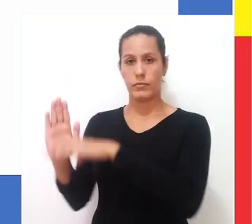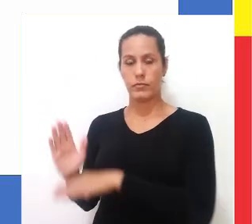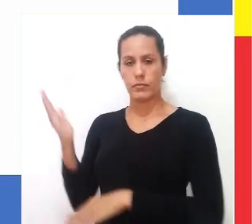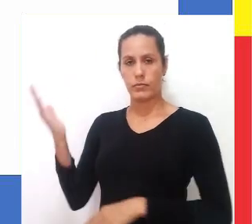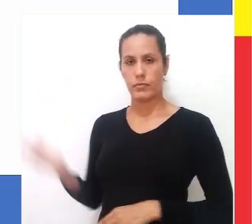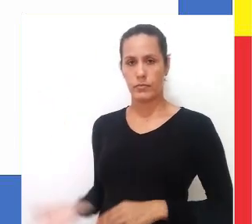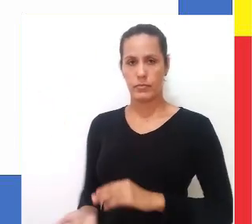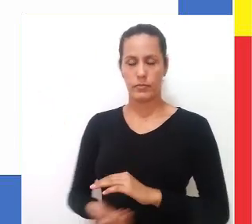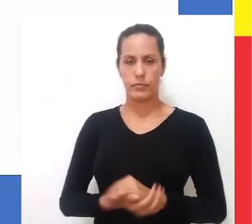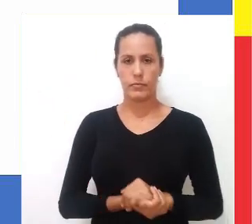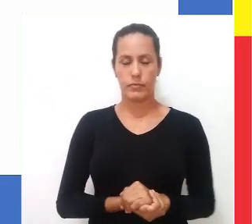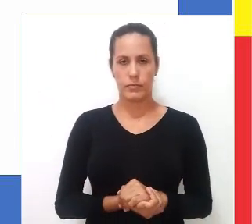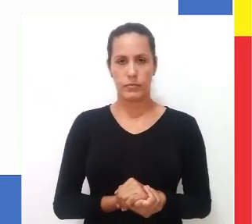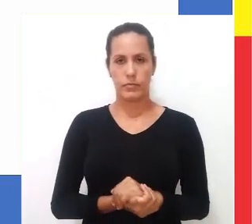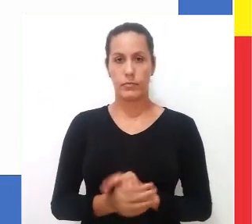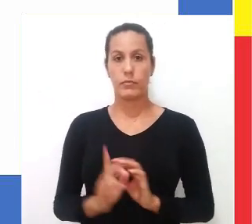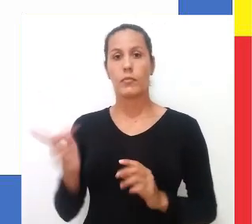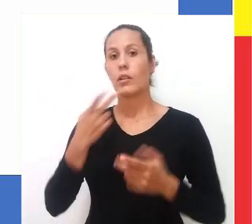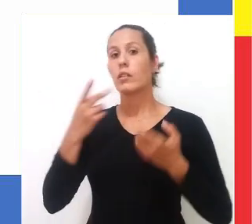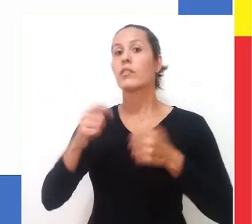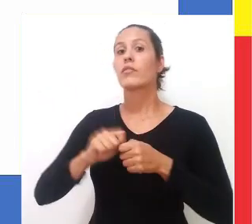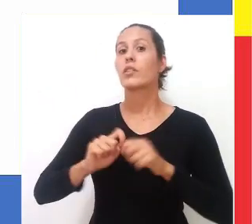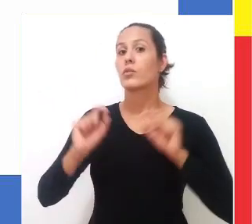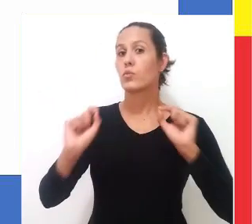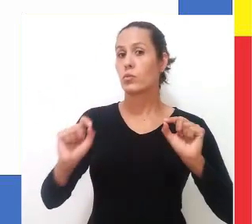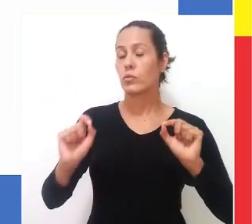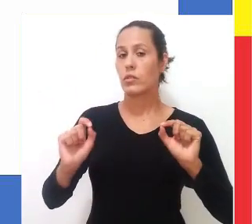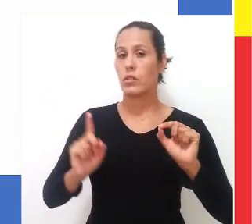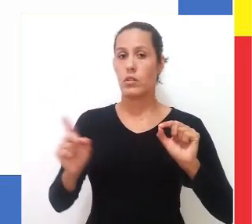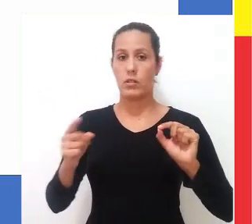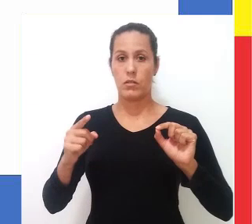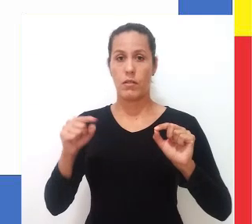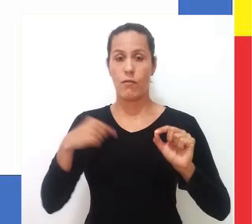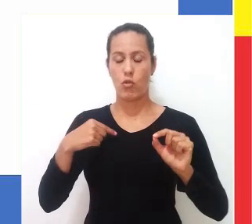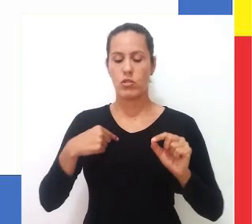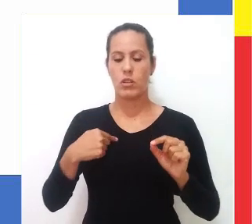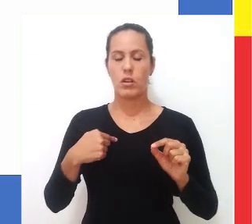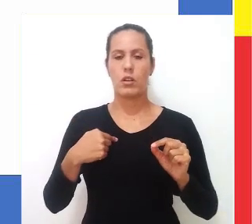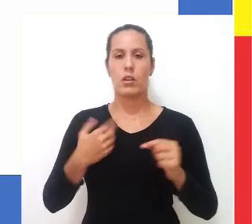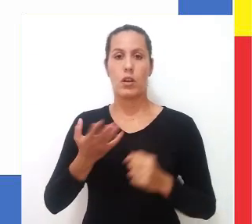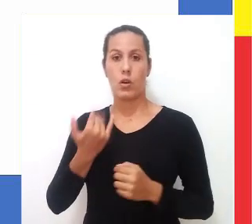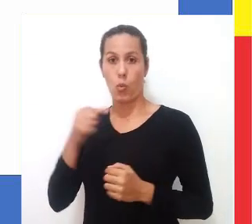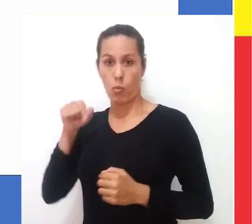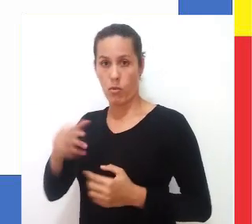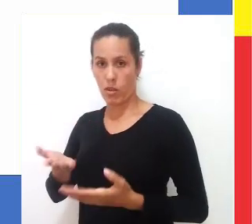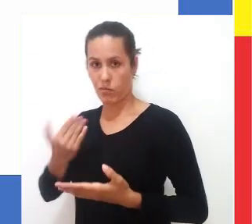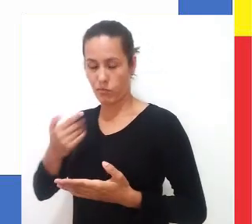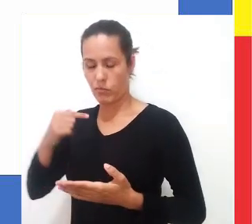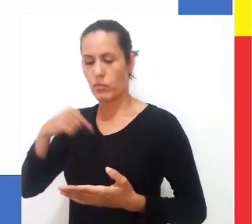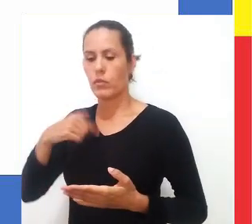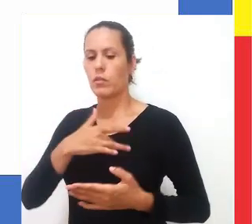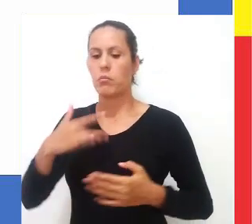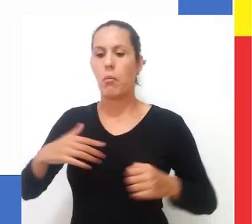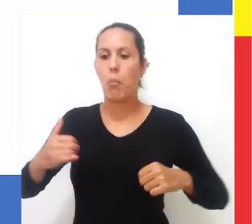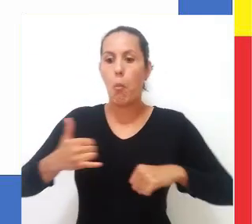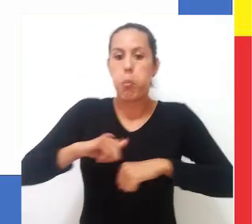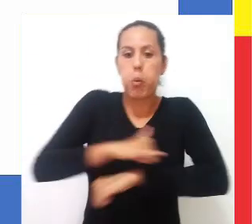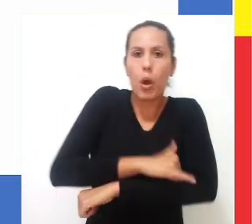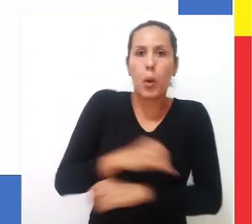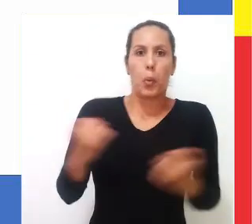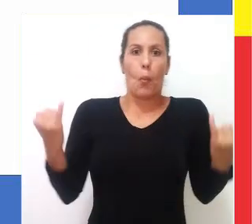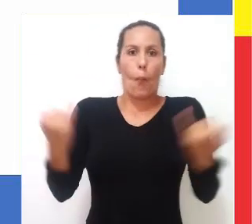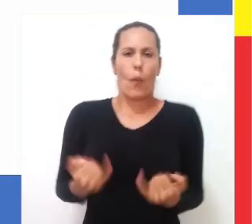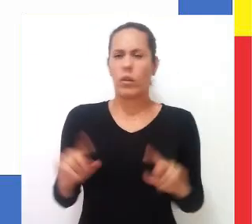and sleep, more nutrients on the body. Então, ele mantém você no peso, então não faz você engordar